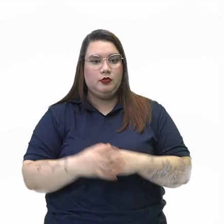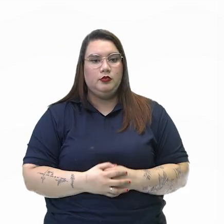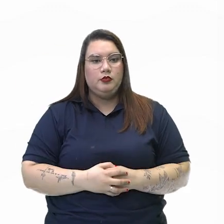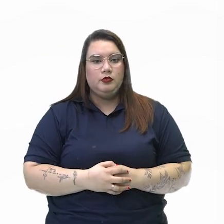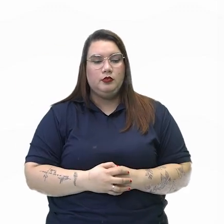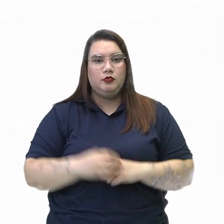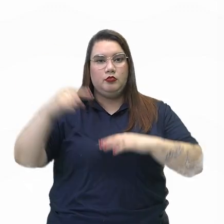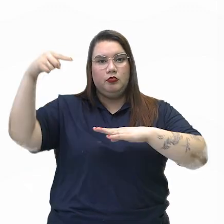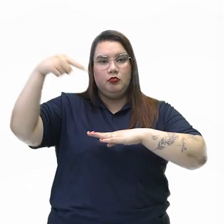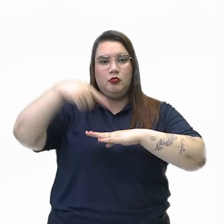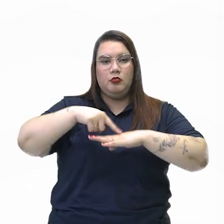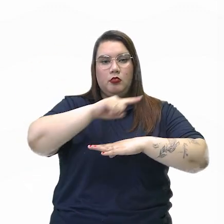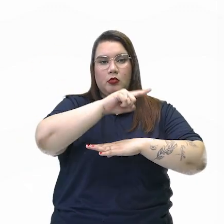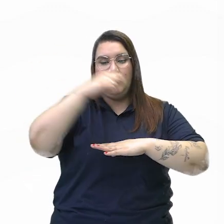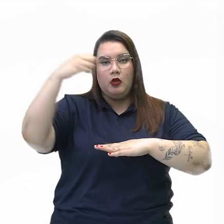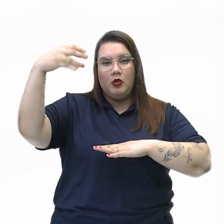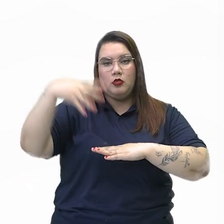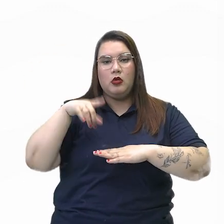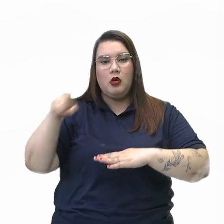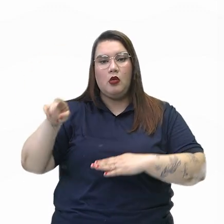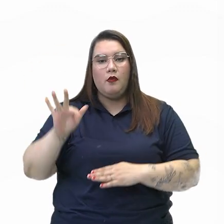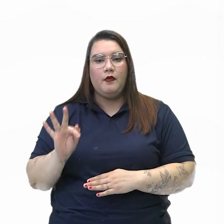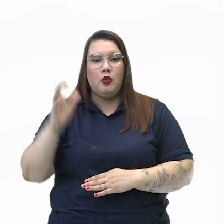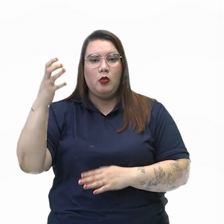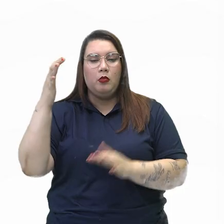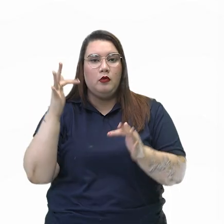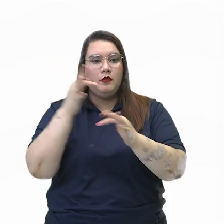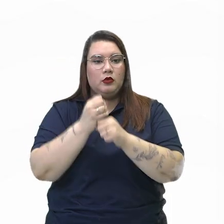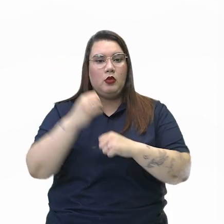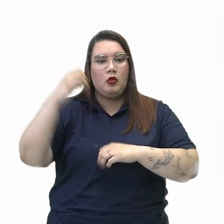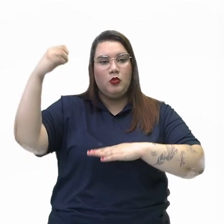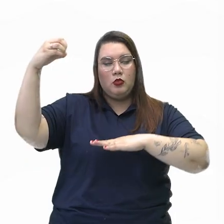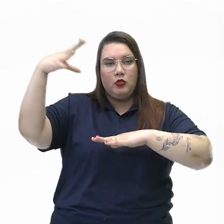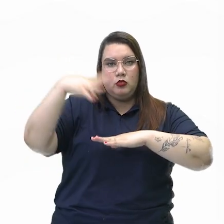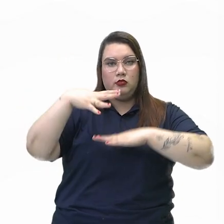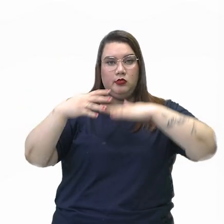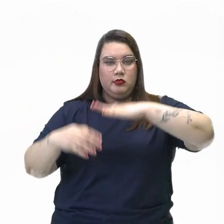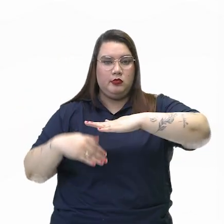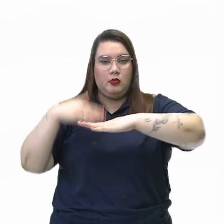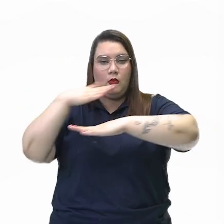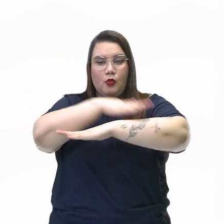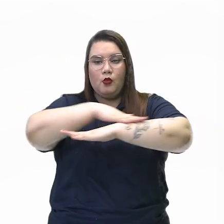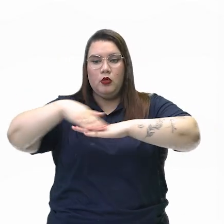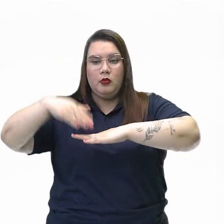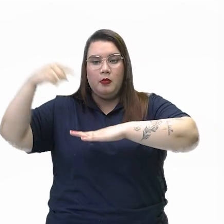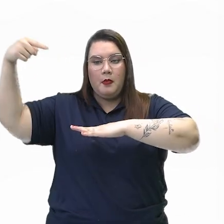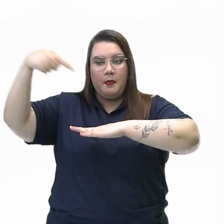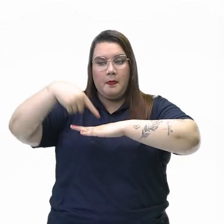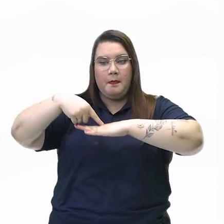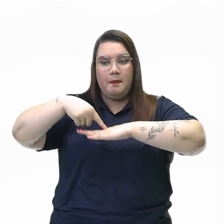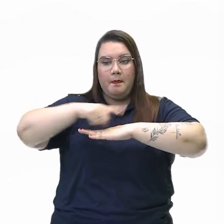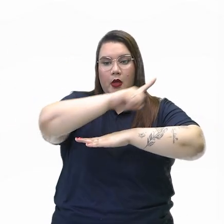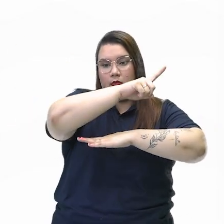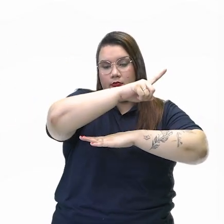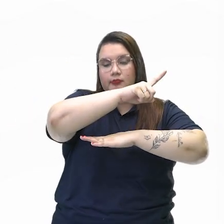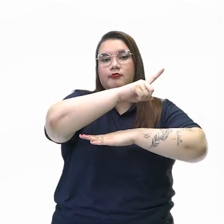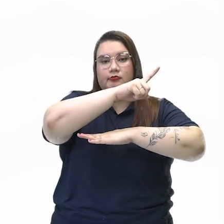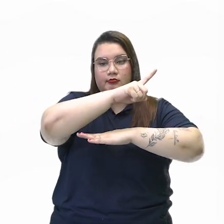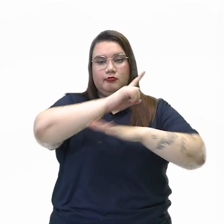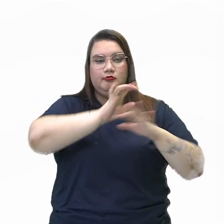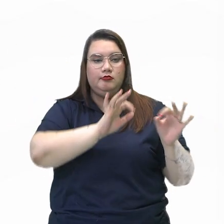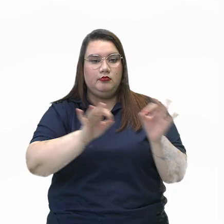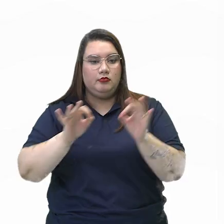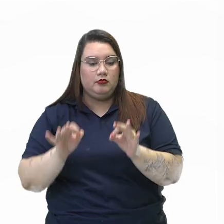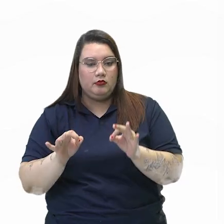A reflexão da luz é um fenômeno físico onde a luz, ao incidir sobre uma superfície, muda de direção